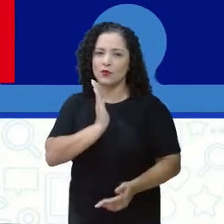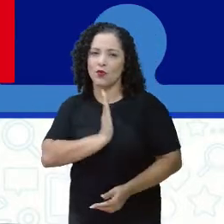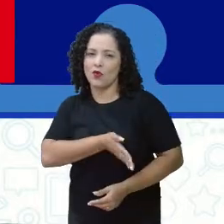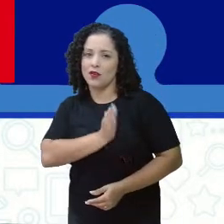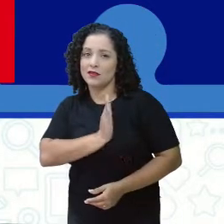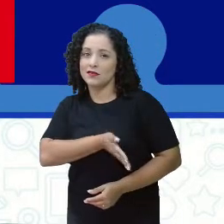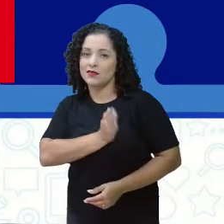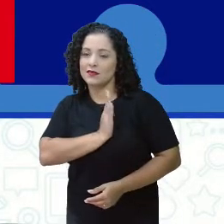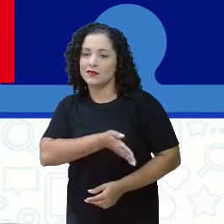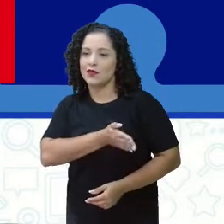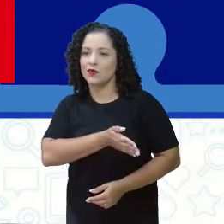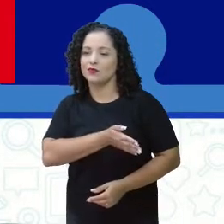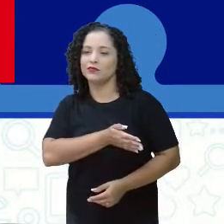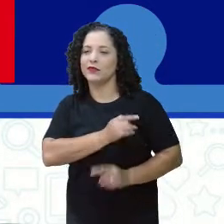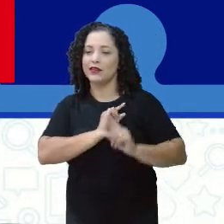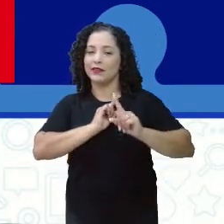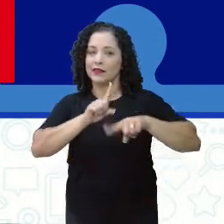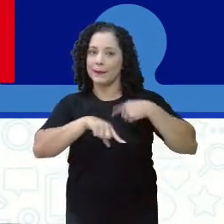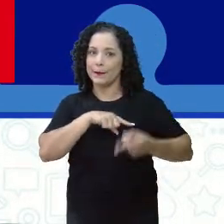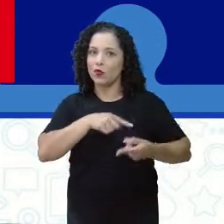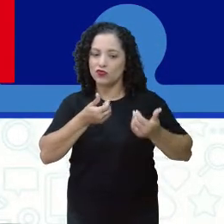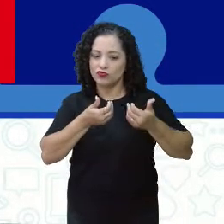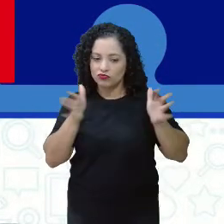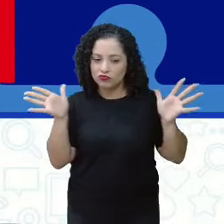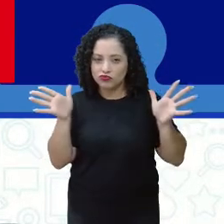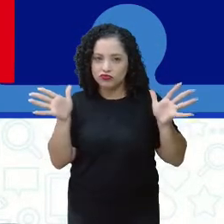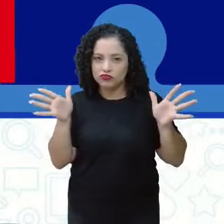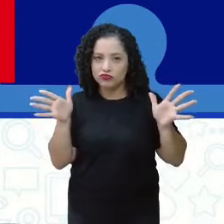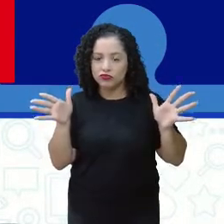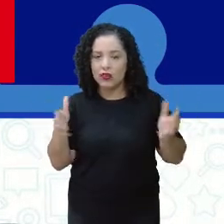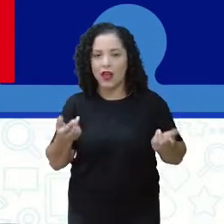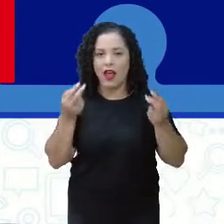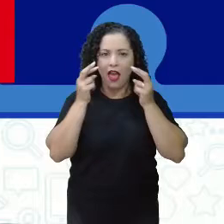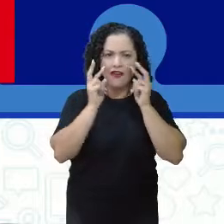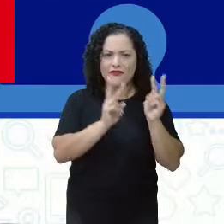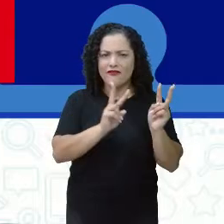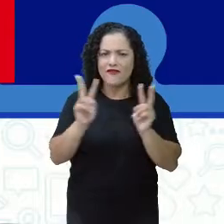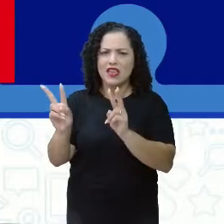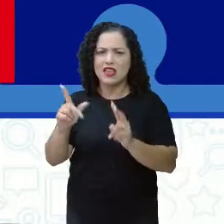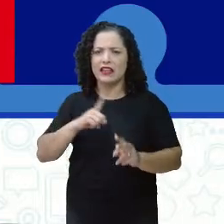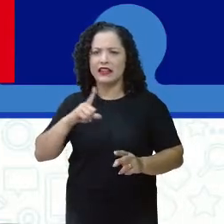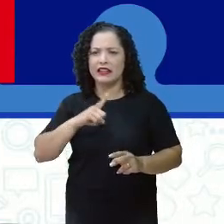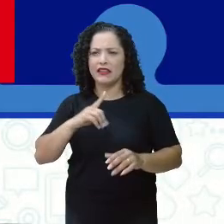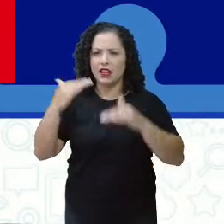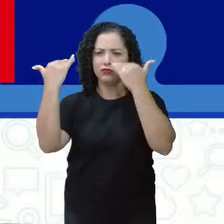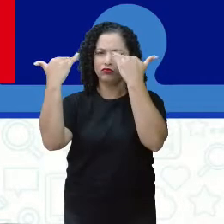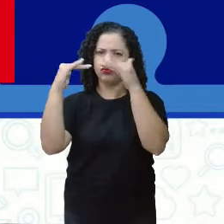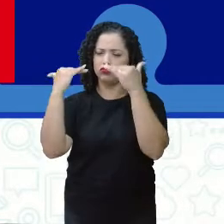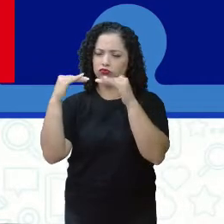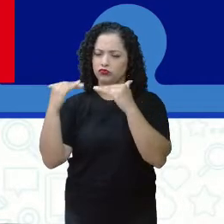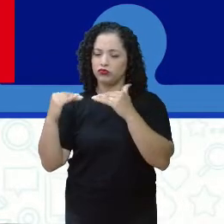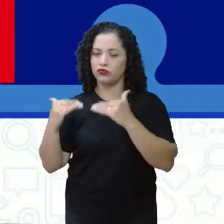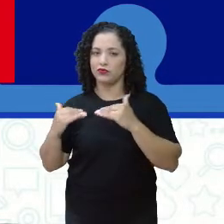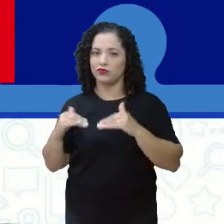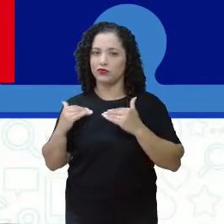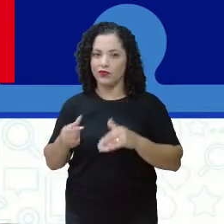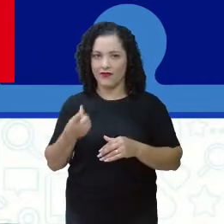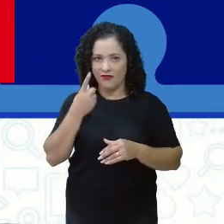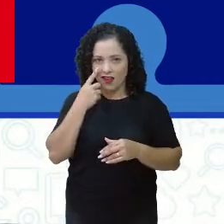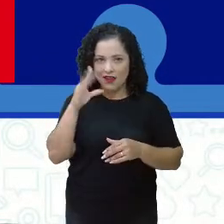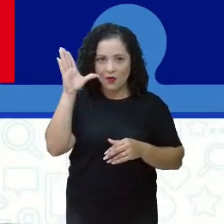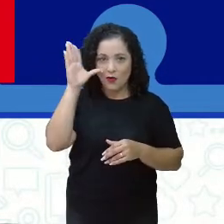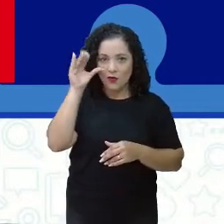daqui a pouco esse vaso, ele abre aí para a gente ver que ele apresenta camadas. Veja que curiosidade,